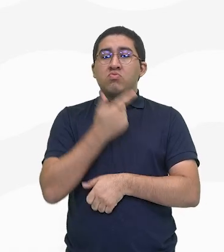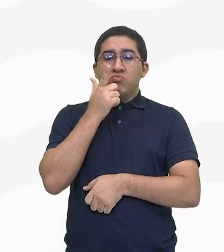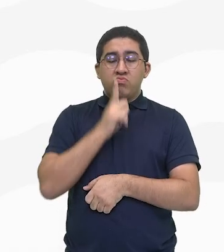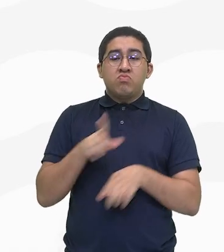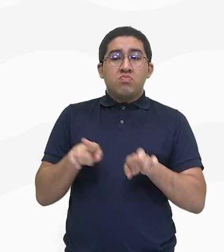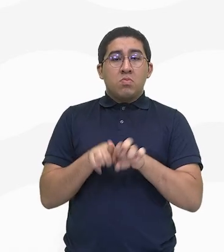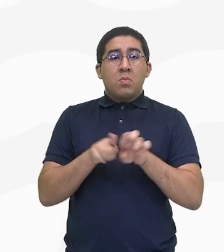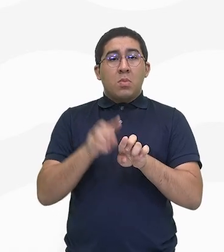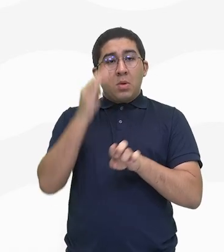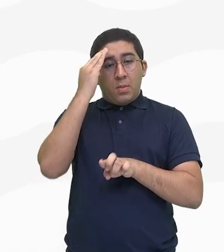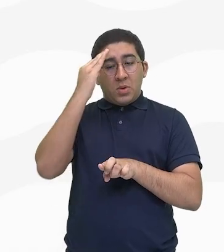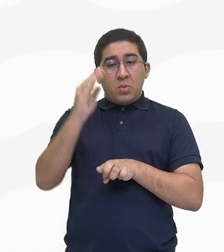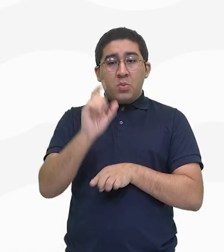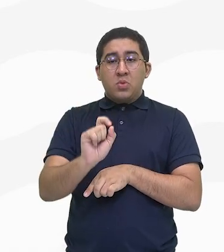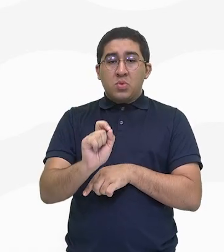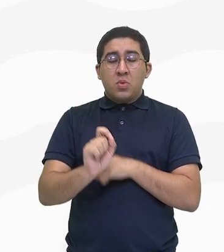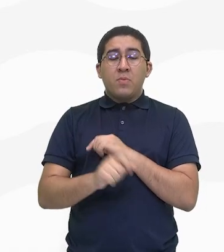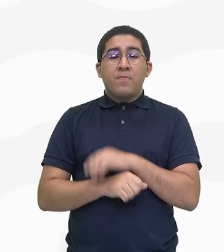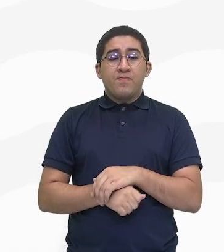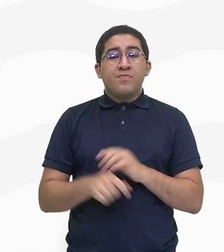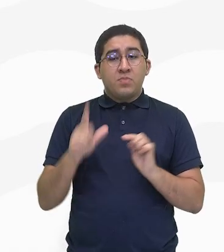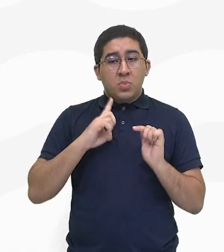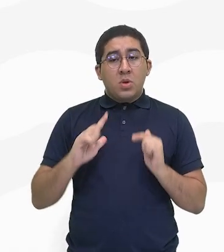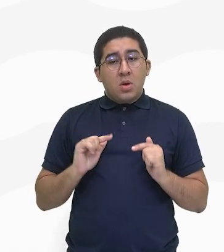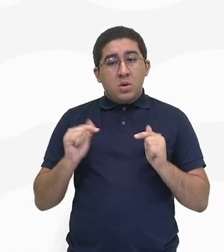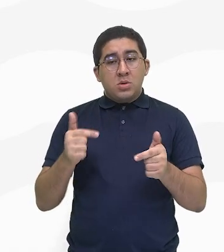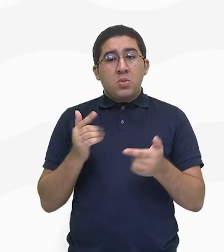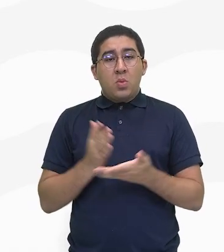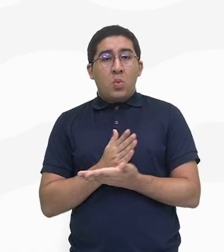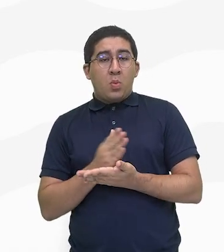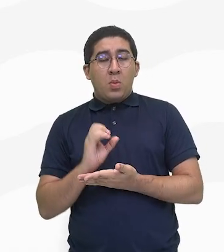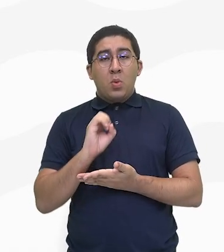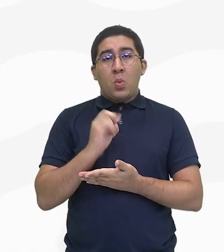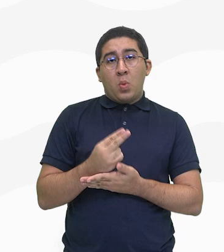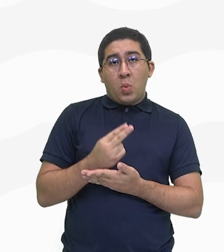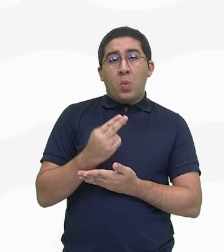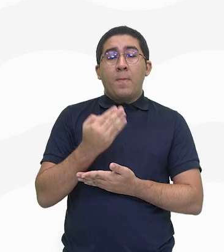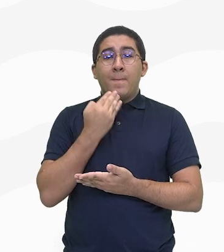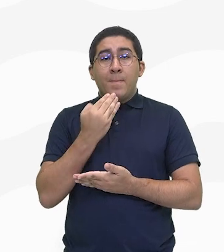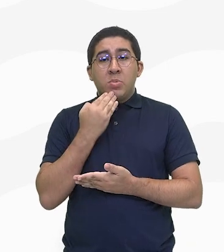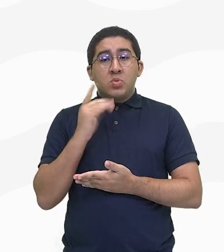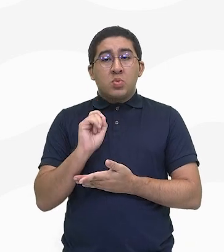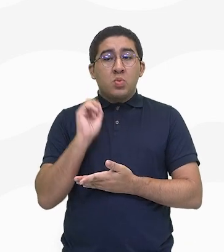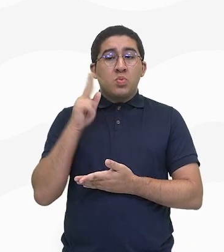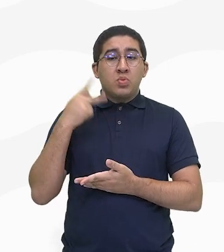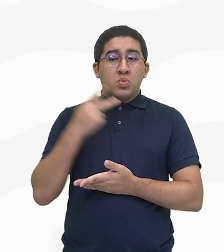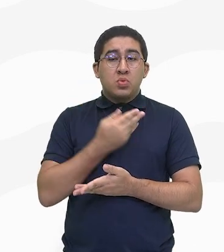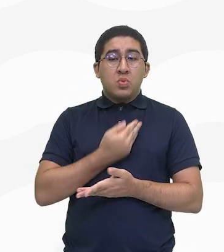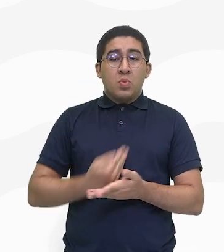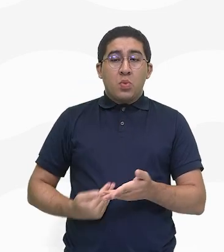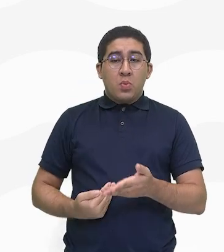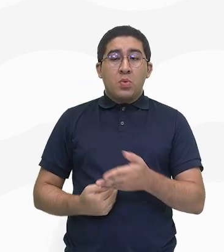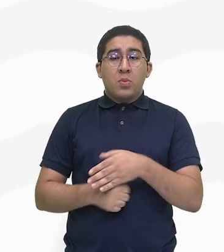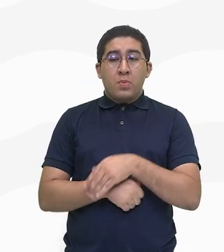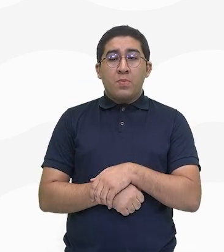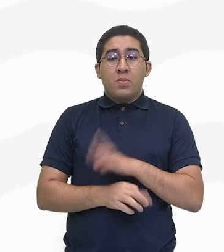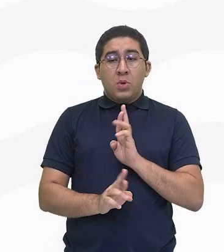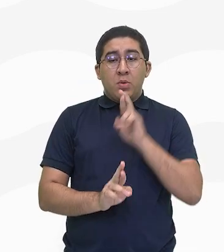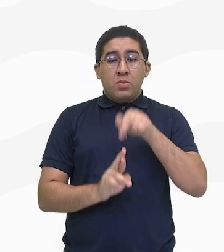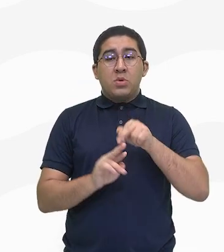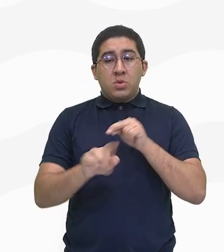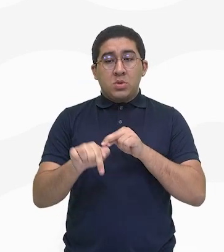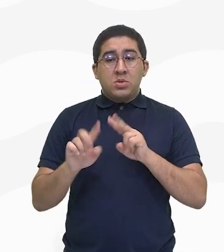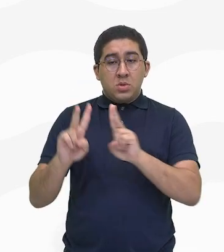e, principalmente, tomar atitudes, né, ou cobrar políticas públicas, né, para esse